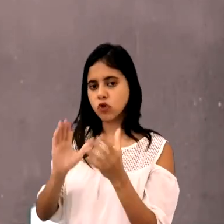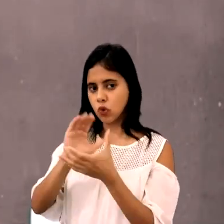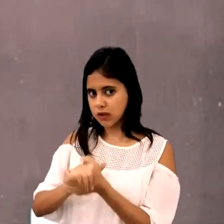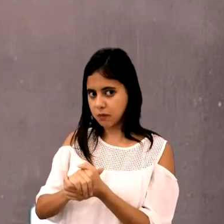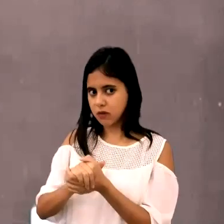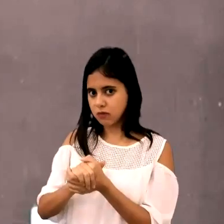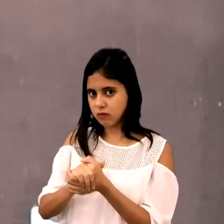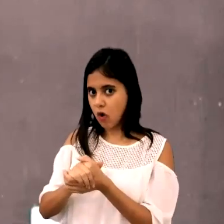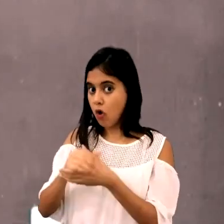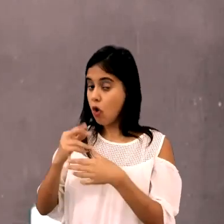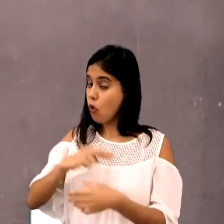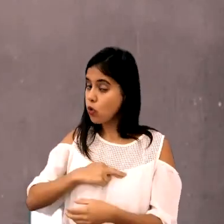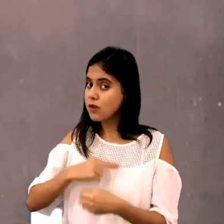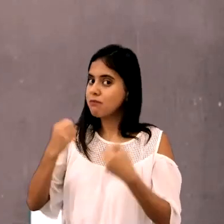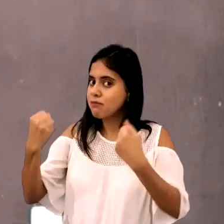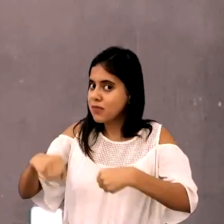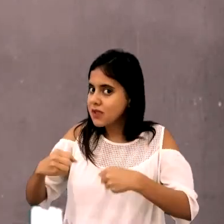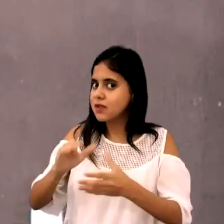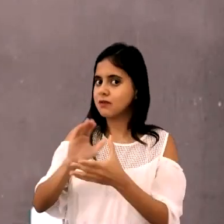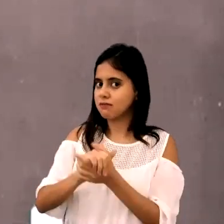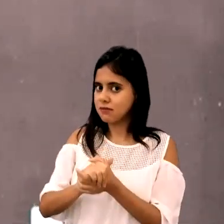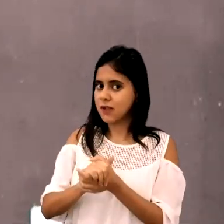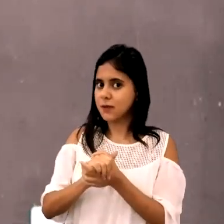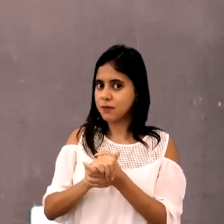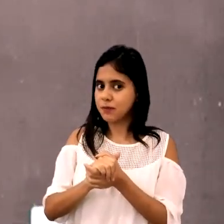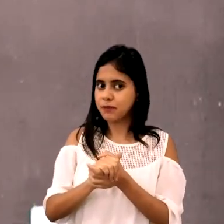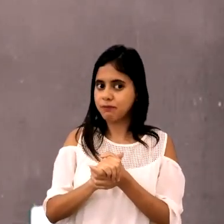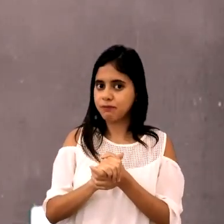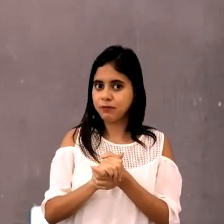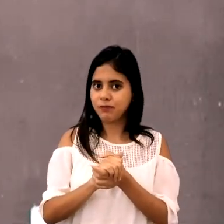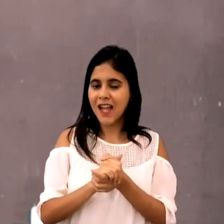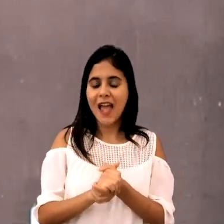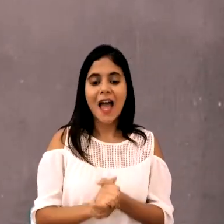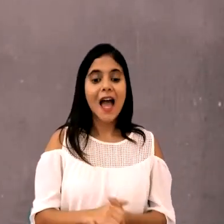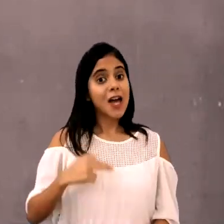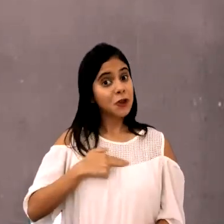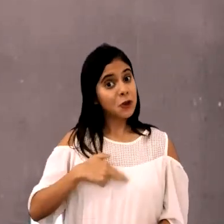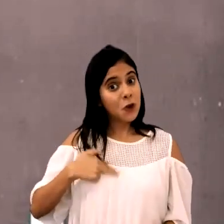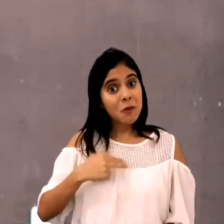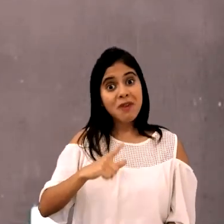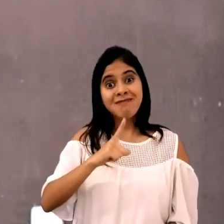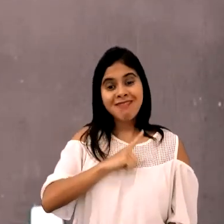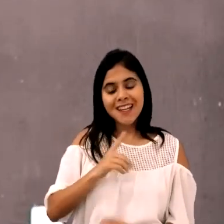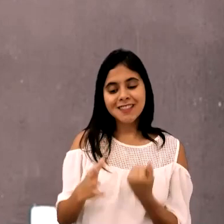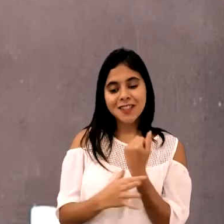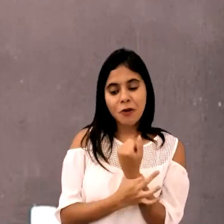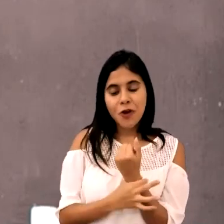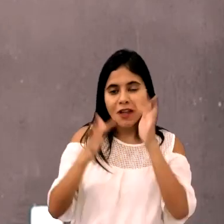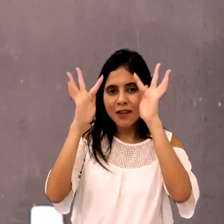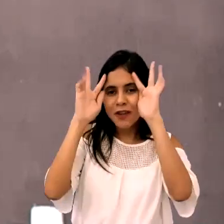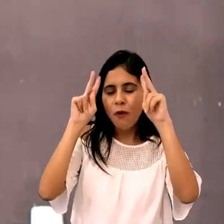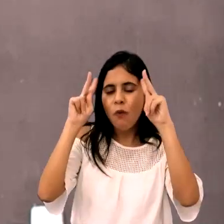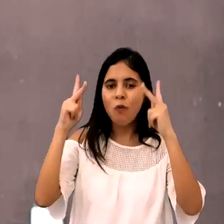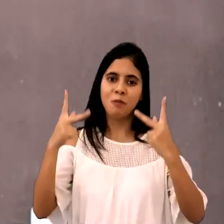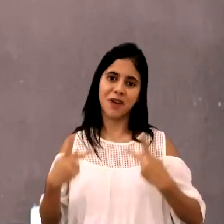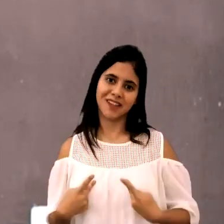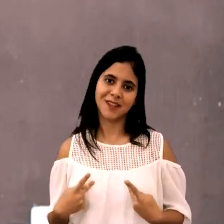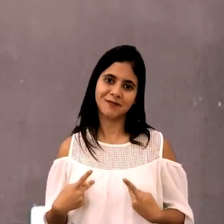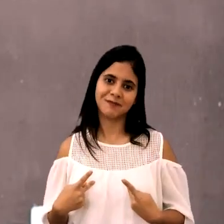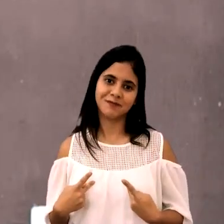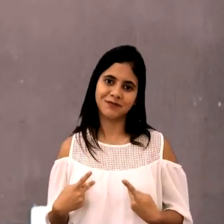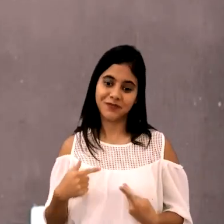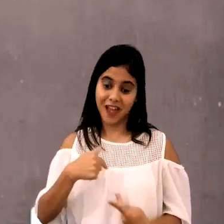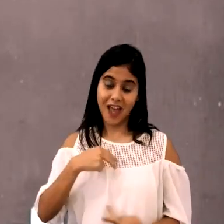é. Essa é a leitura que ela faz. Ela continua colocando suas esperanças nas condições humanas. E como uma mulher